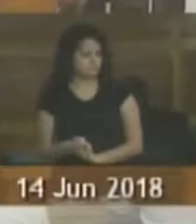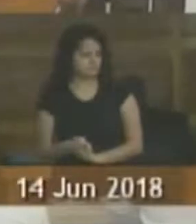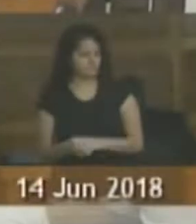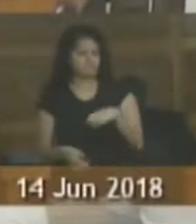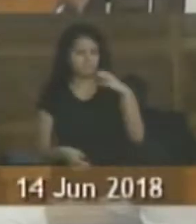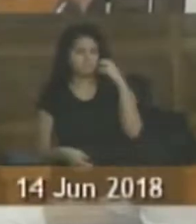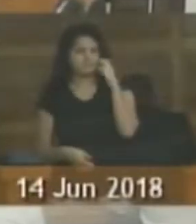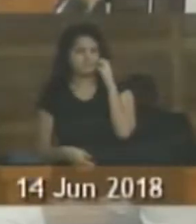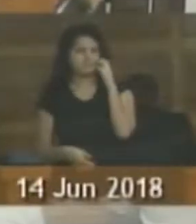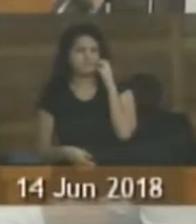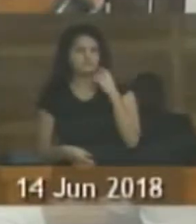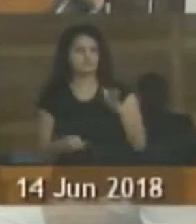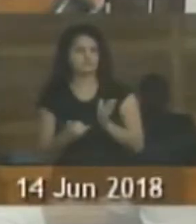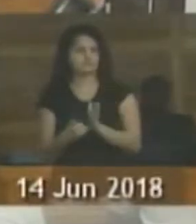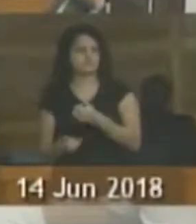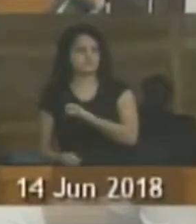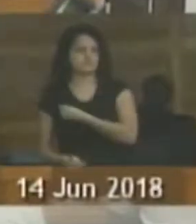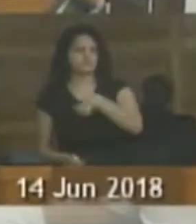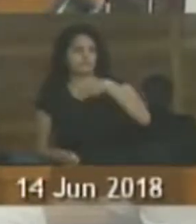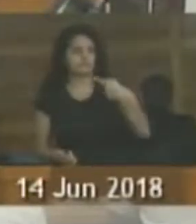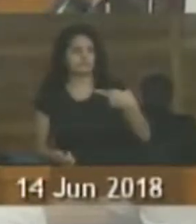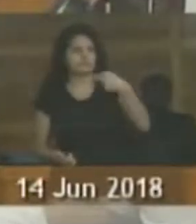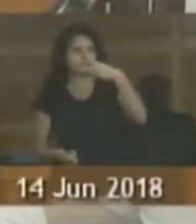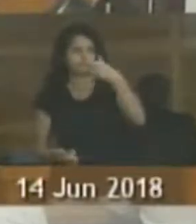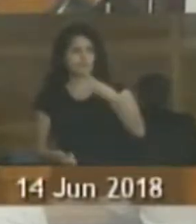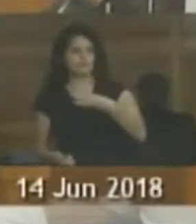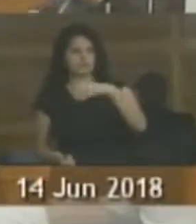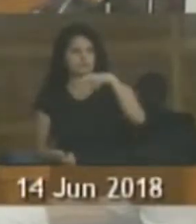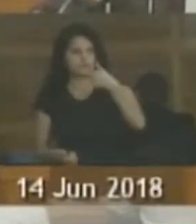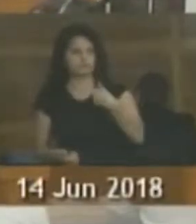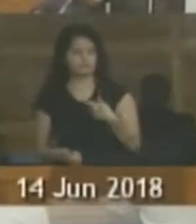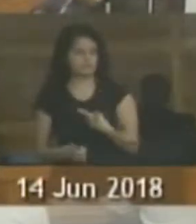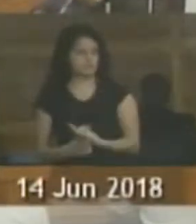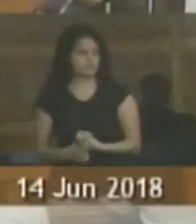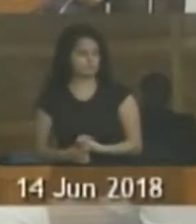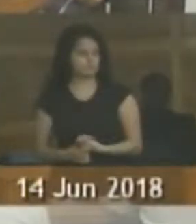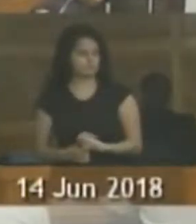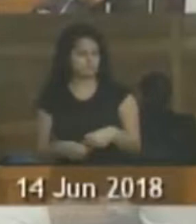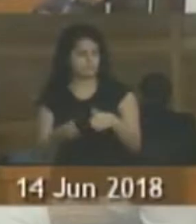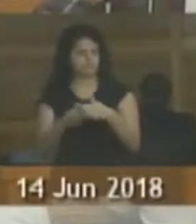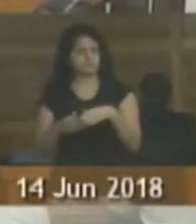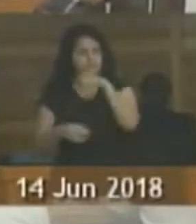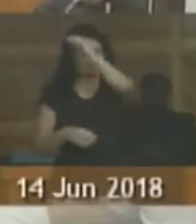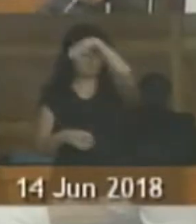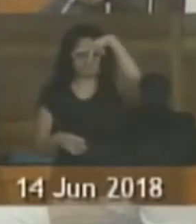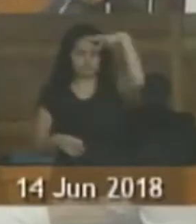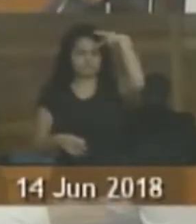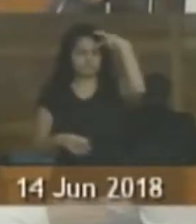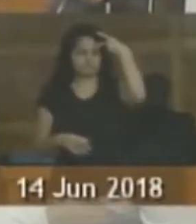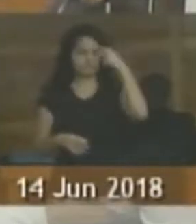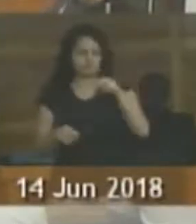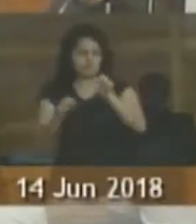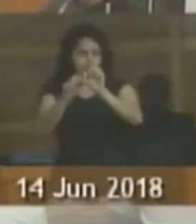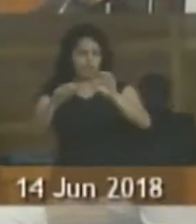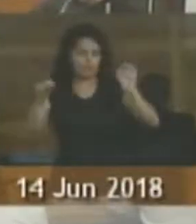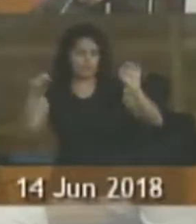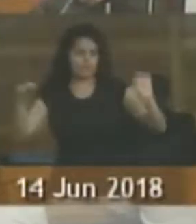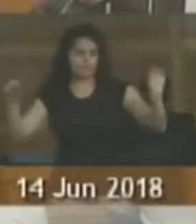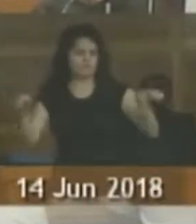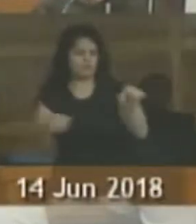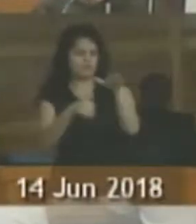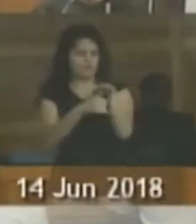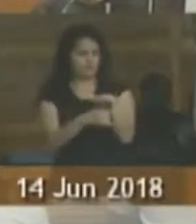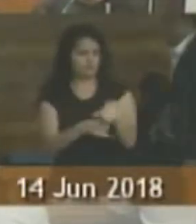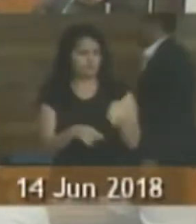Canindé do Social, indicação número 742 de 2018, indicando ao prefeito municipal a extensão da rede elétrica com a implantação